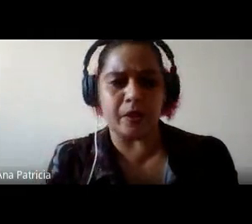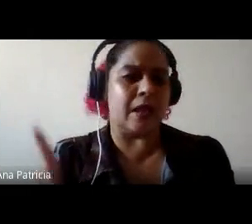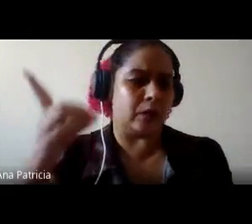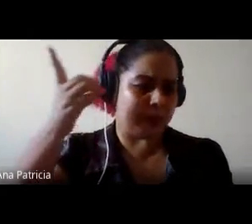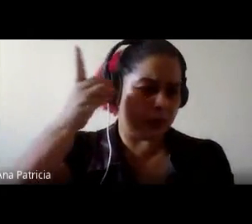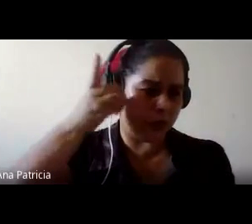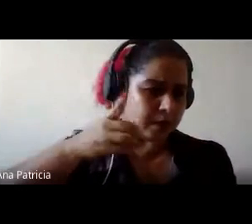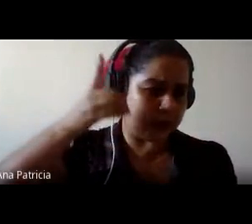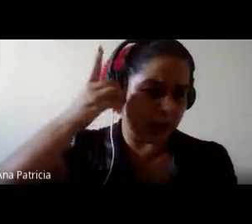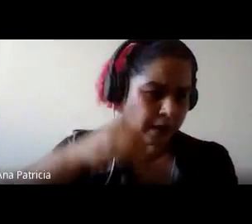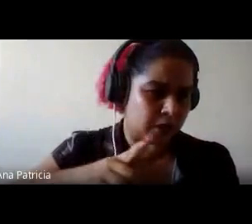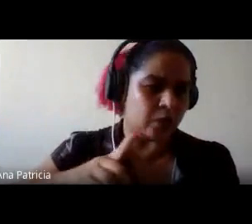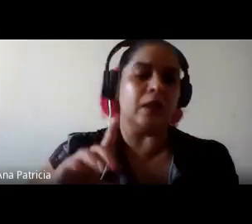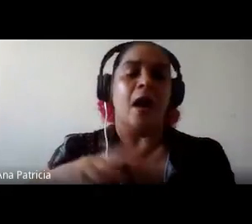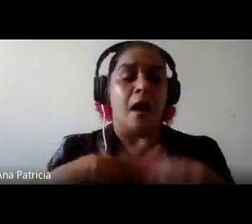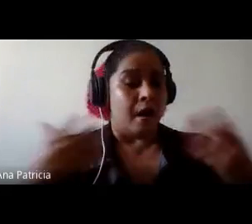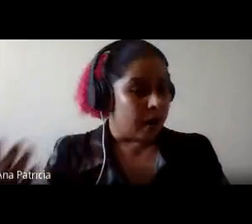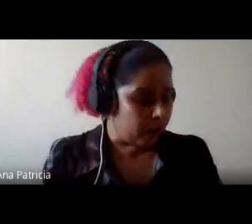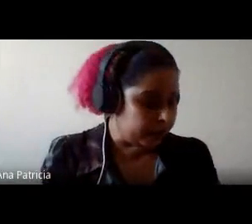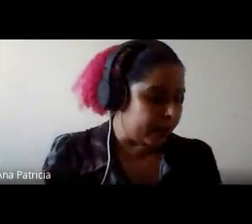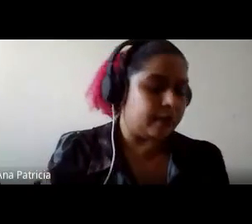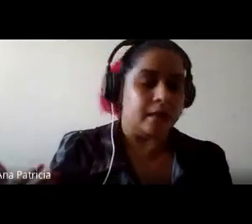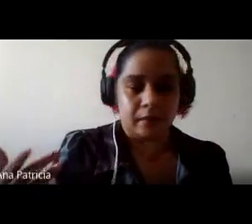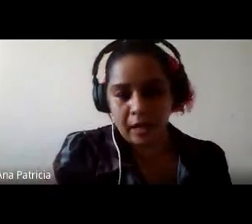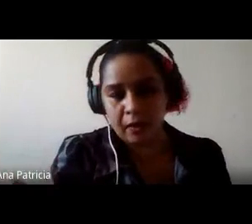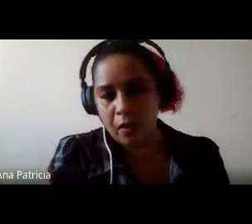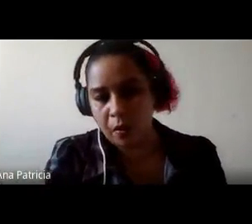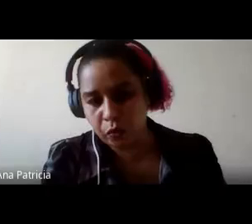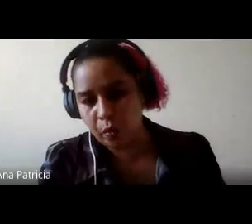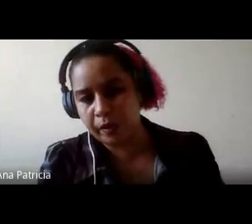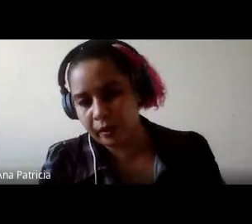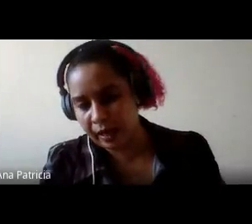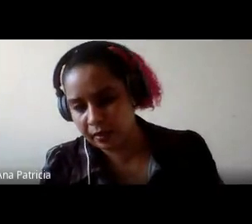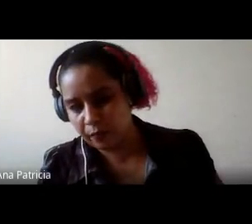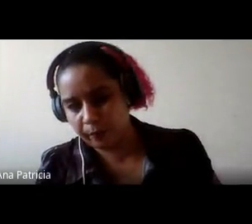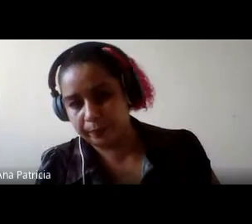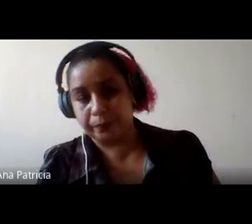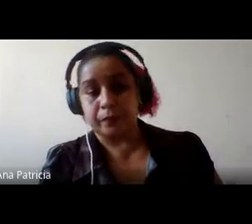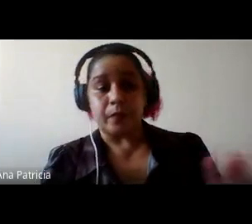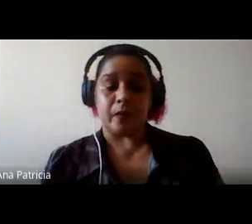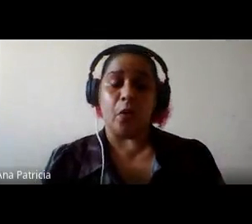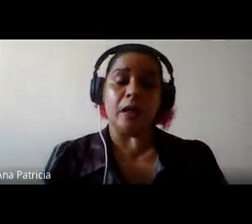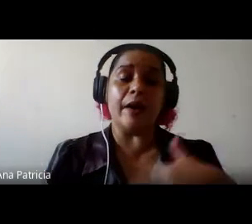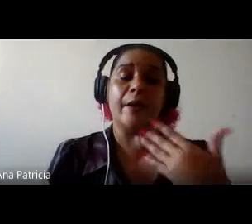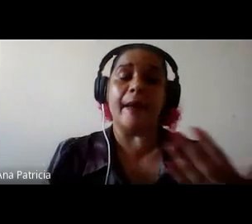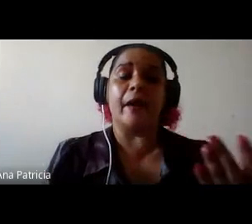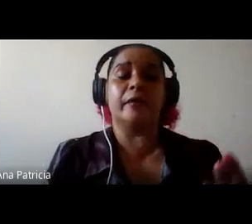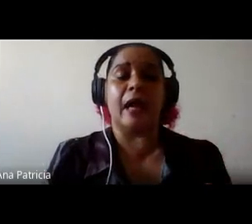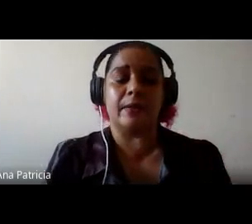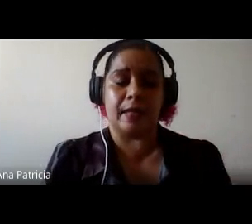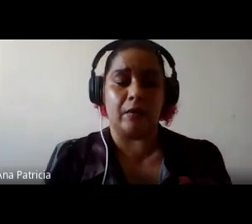meu, pode ter outra pessoa que tem o mesmo sinal do Maradona. Acontece, né? Igual ao nome de cada um. Quando eu